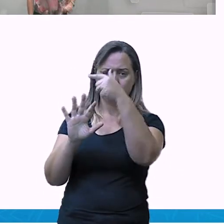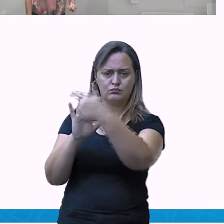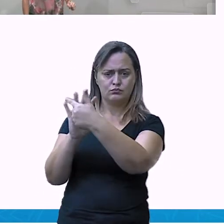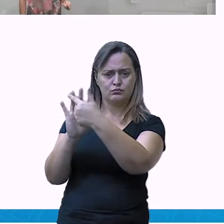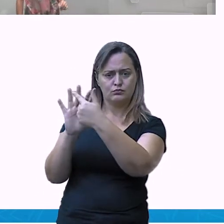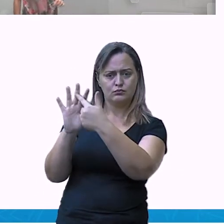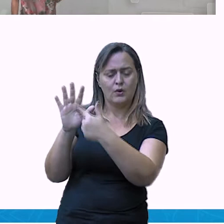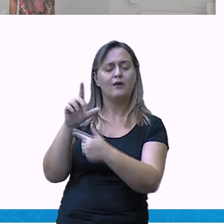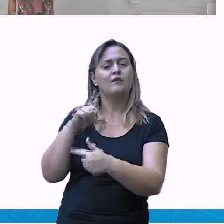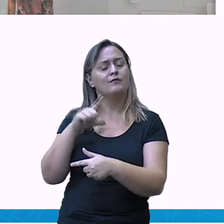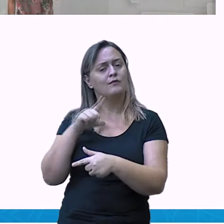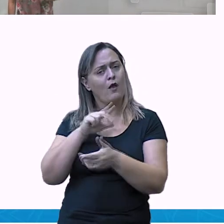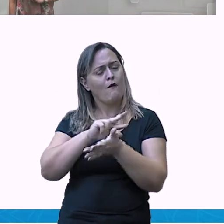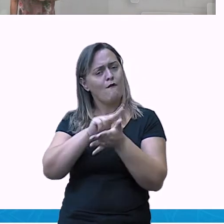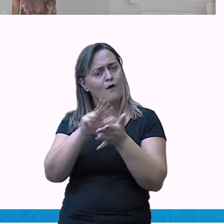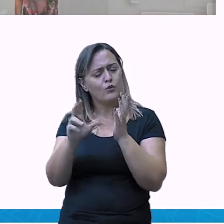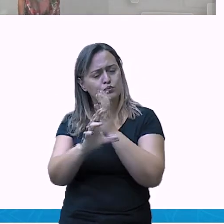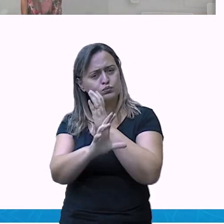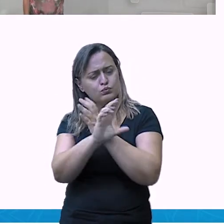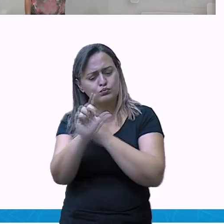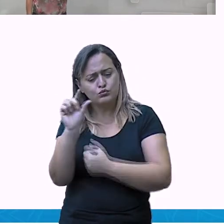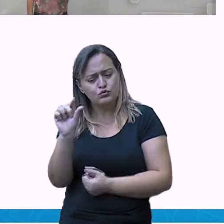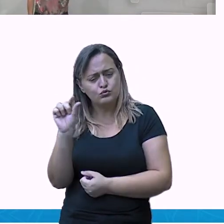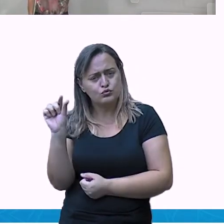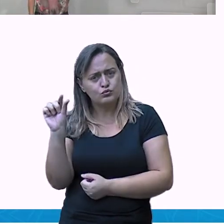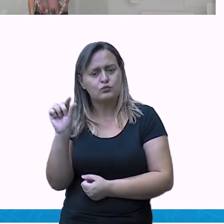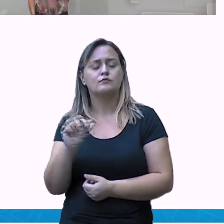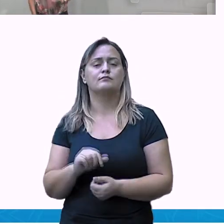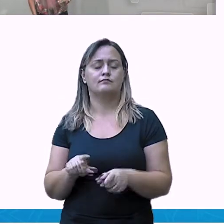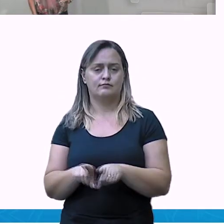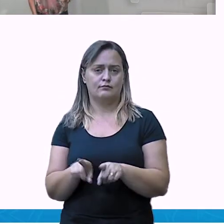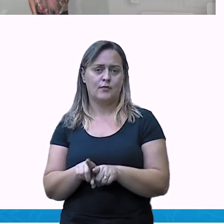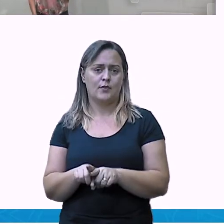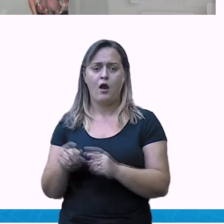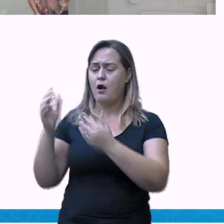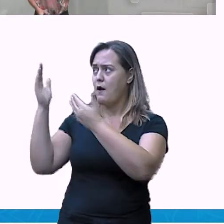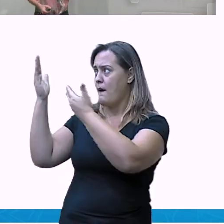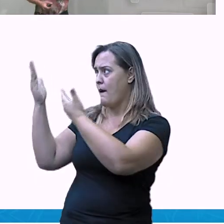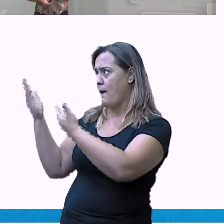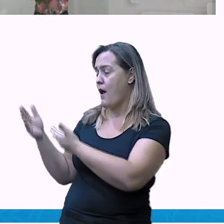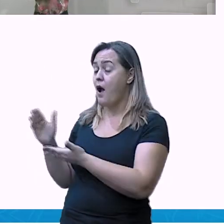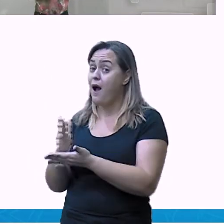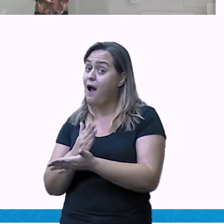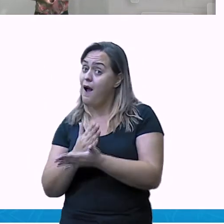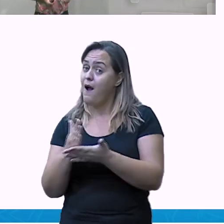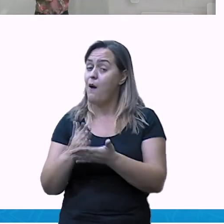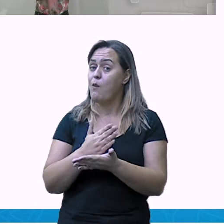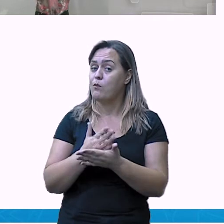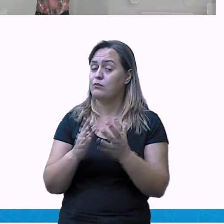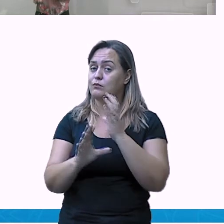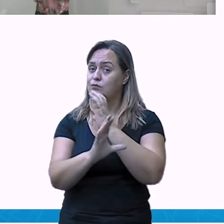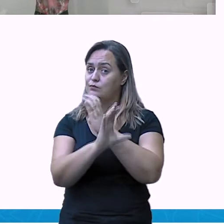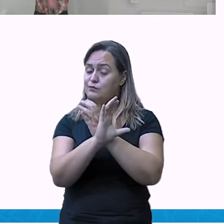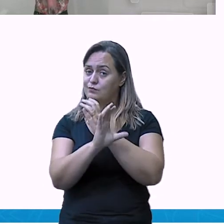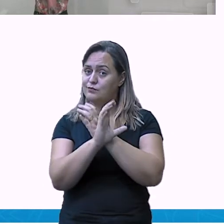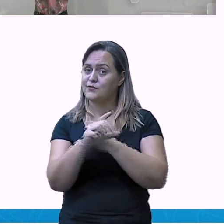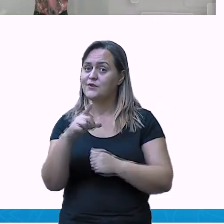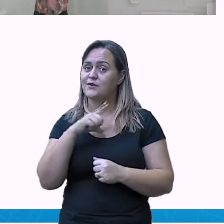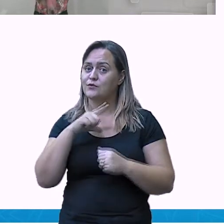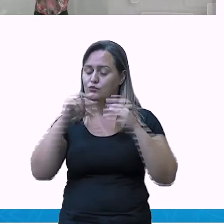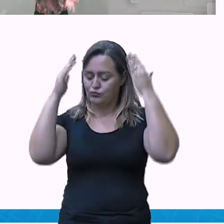nos pés. Então esses são alguns dos ossos que constituem